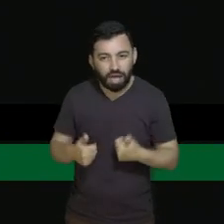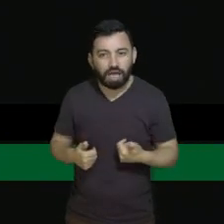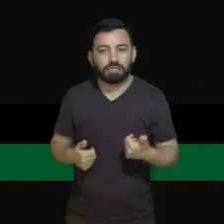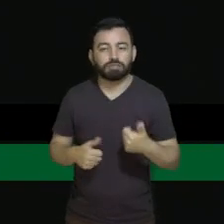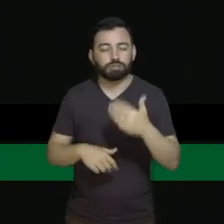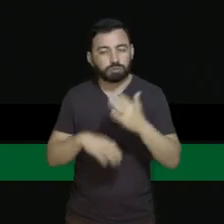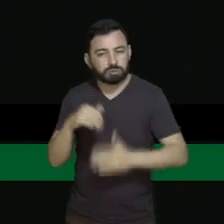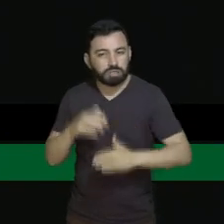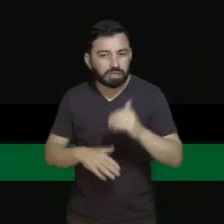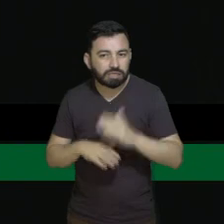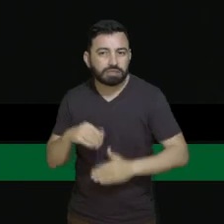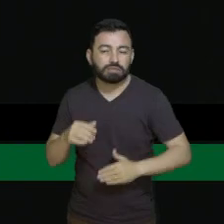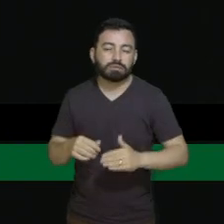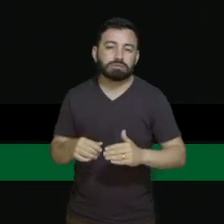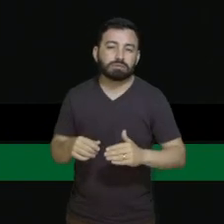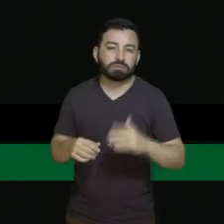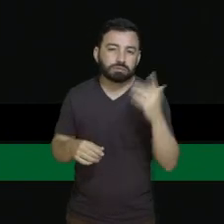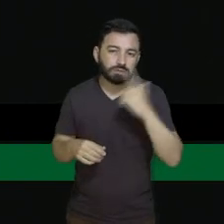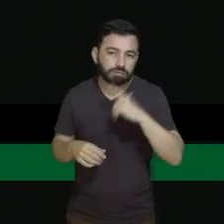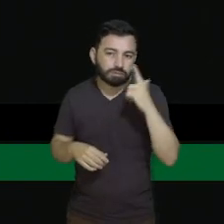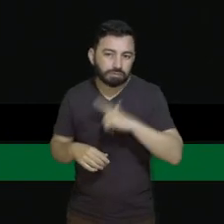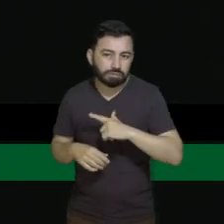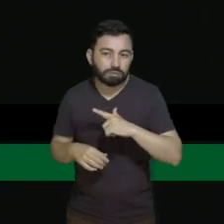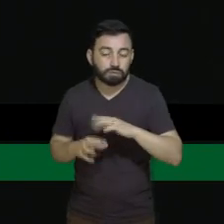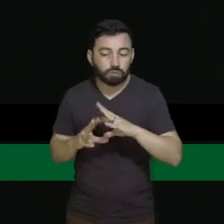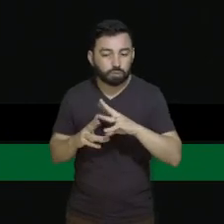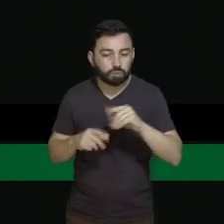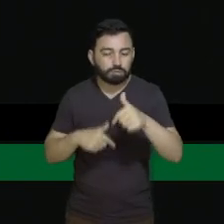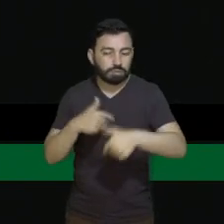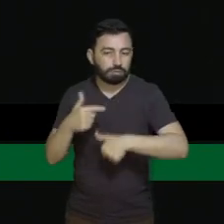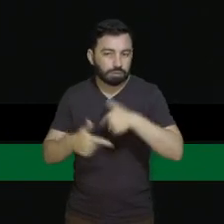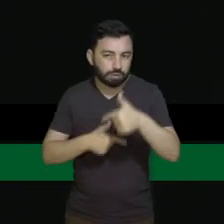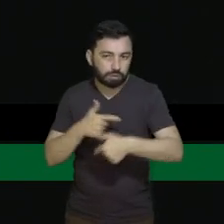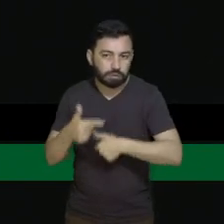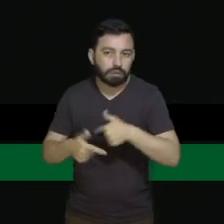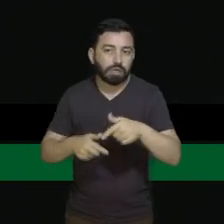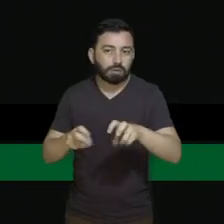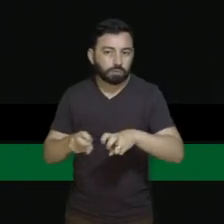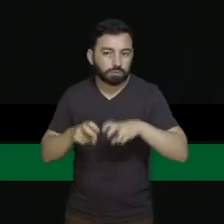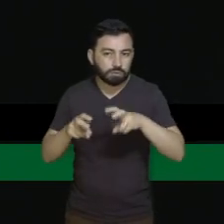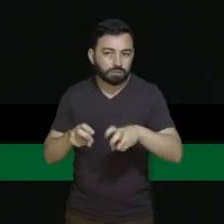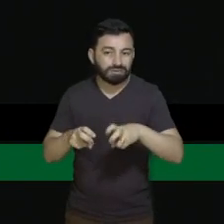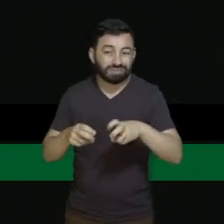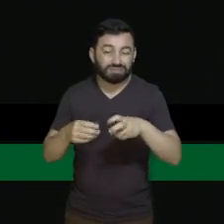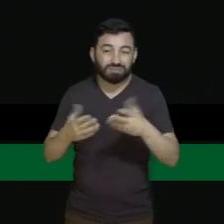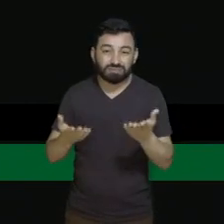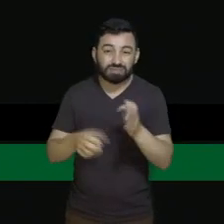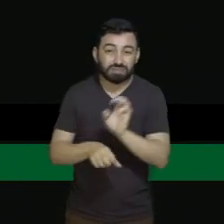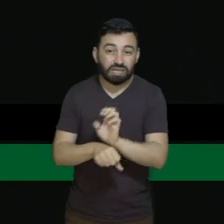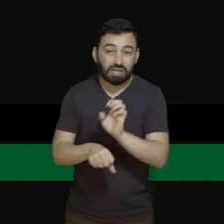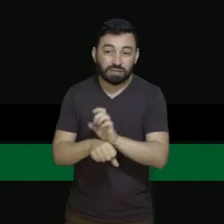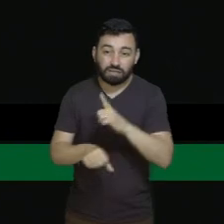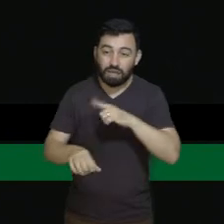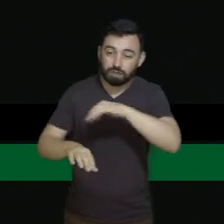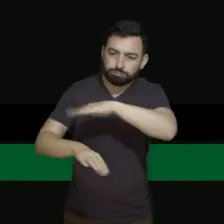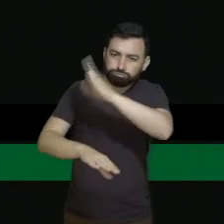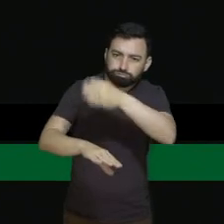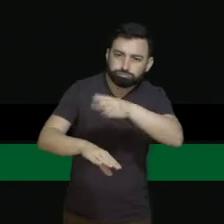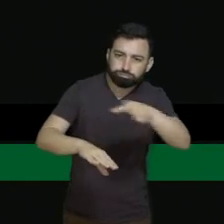competência, o talento dos nossos agricultores, que num estado com um relevo